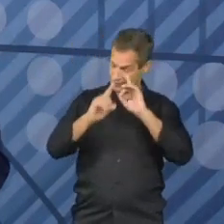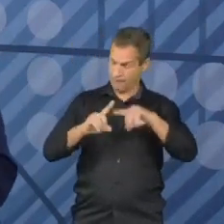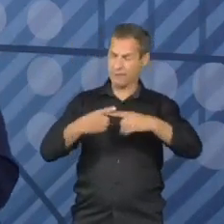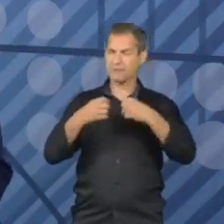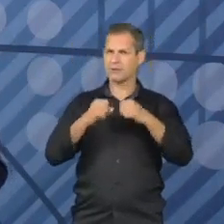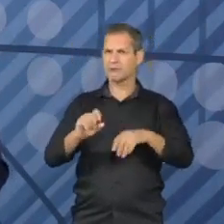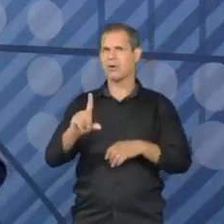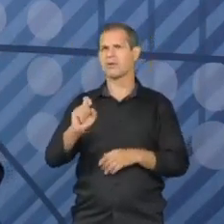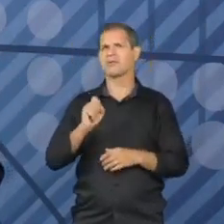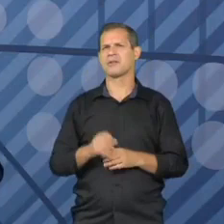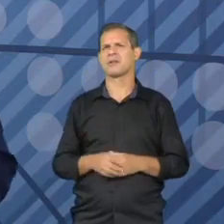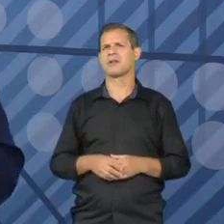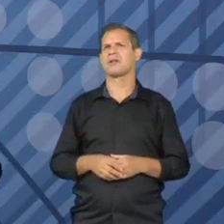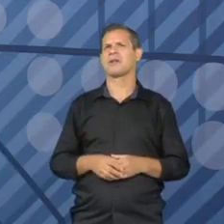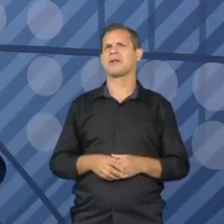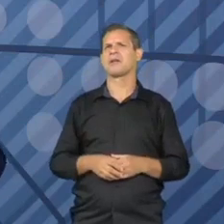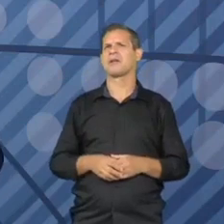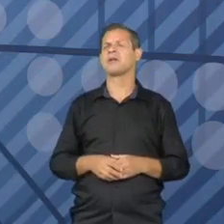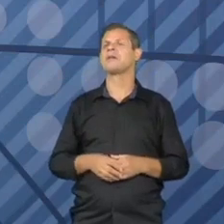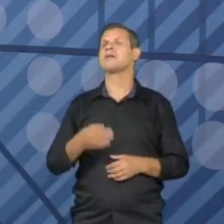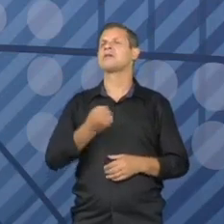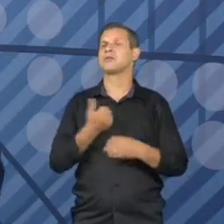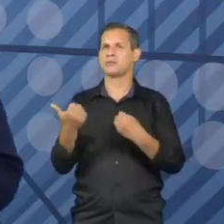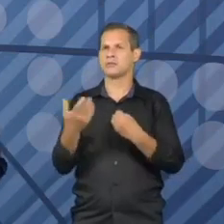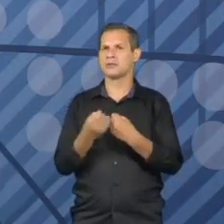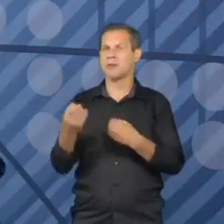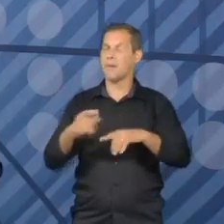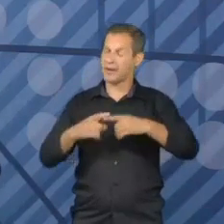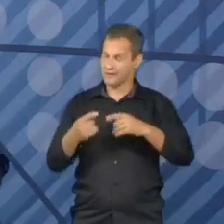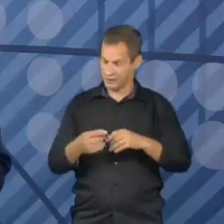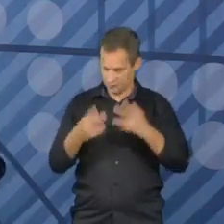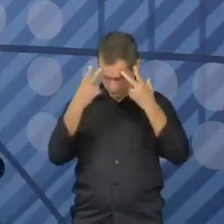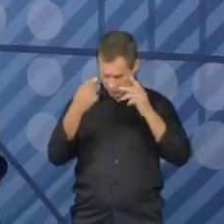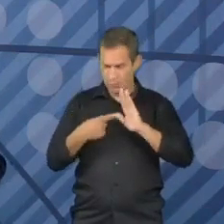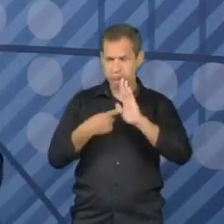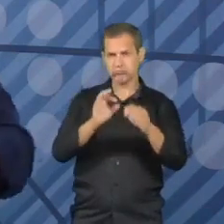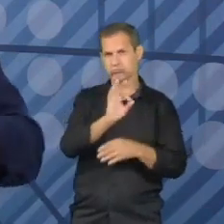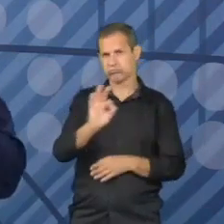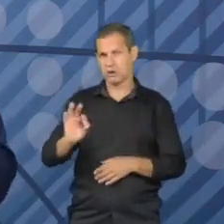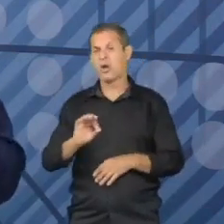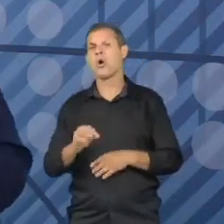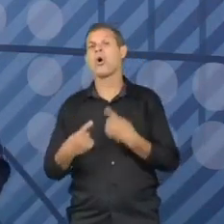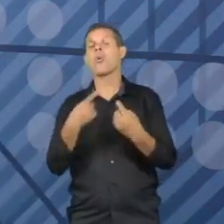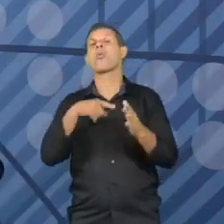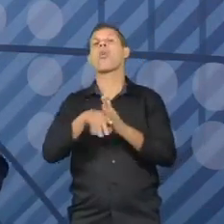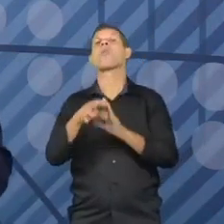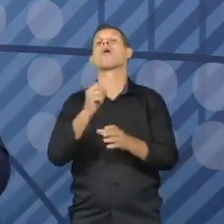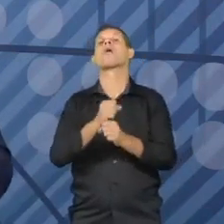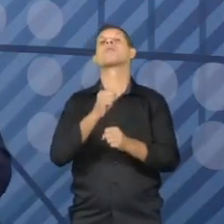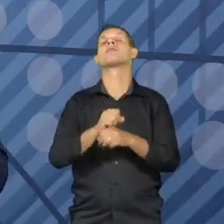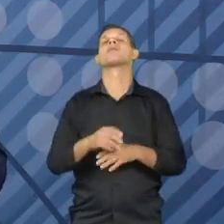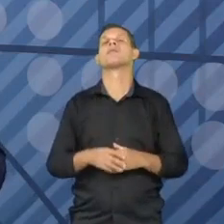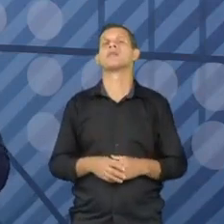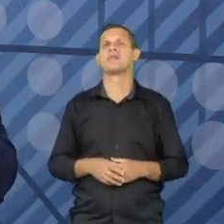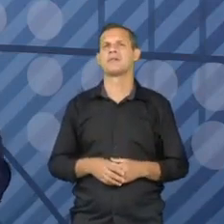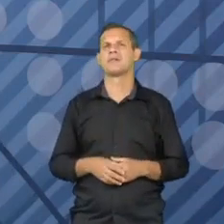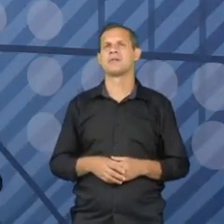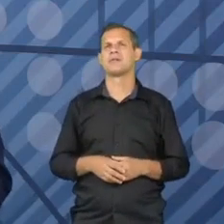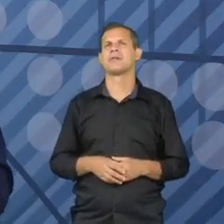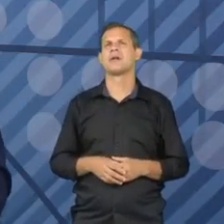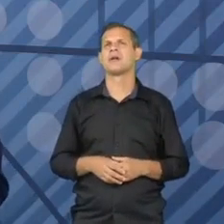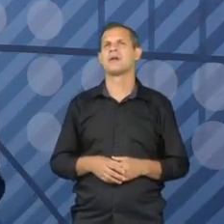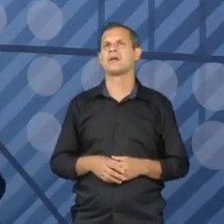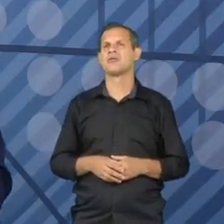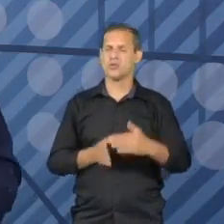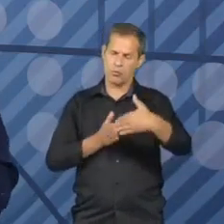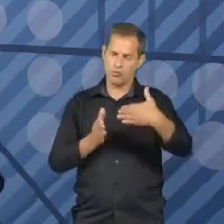pode ser esse dado em número decimal, geralmente ele é apresentado em porcentagem. Qual a probabilidade de, dentro de